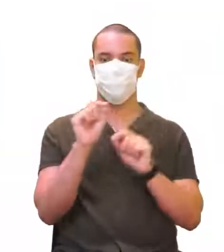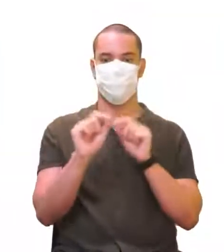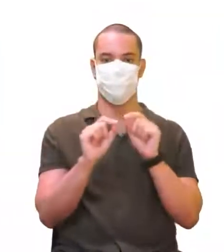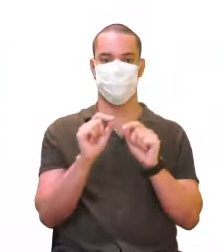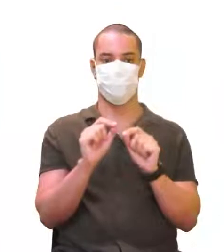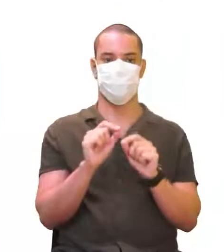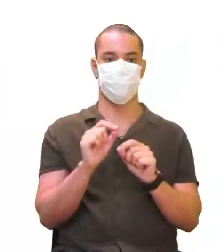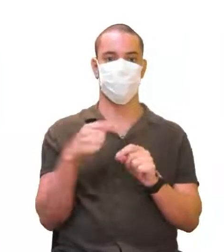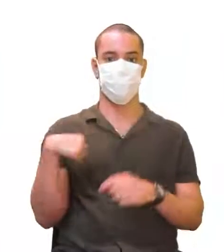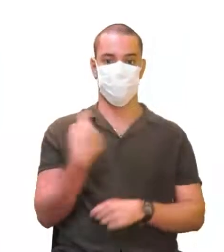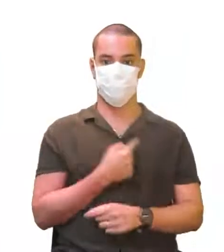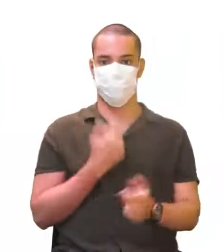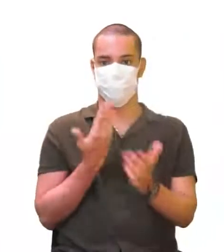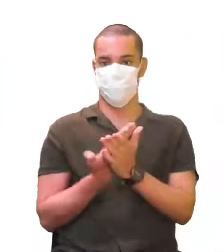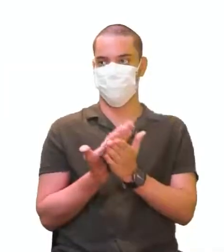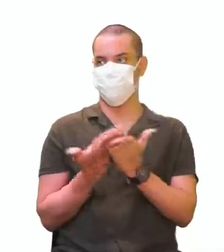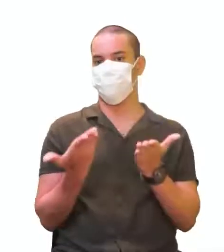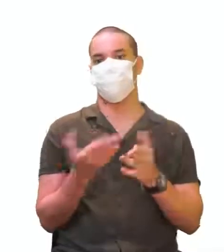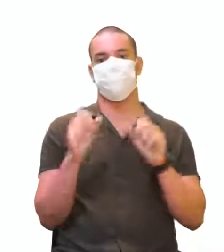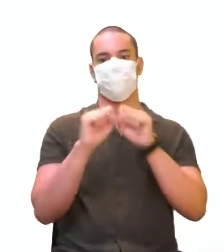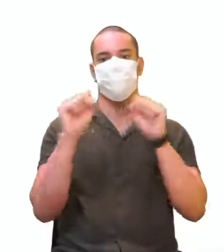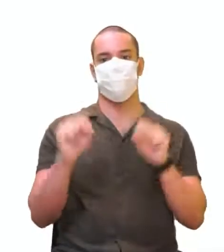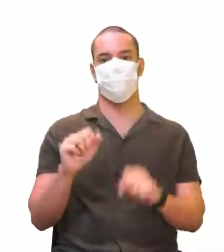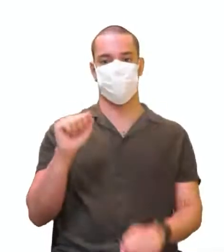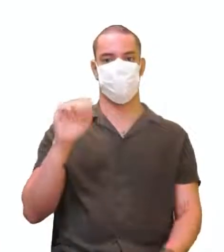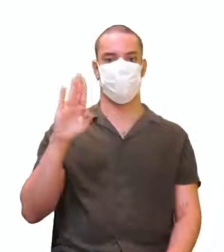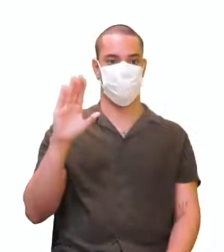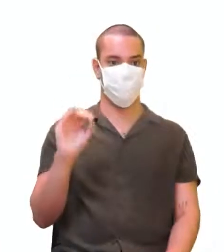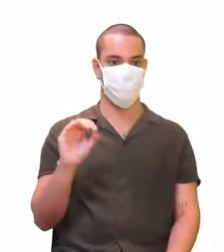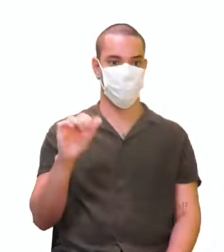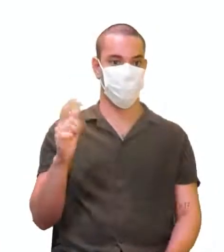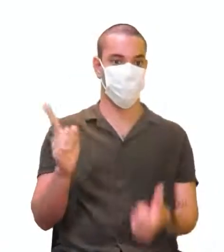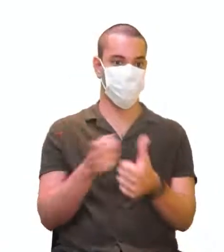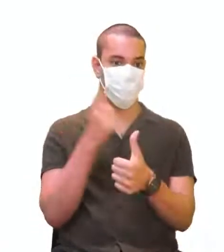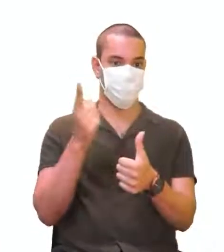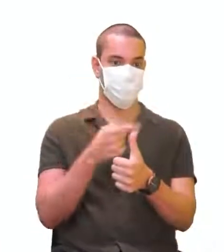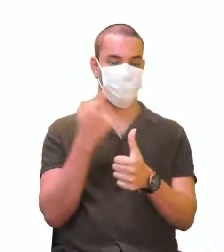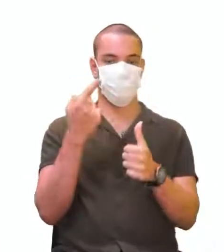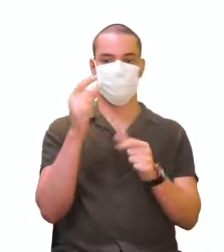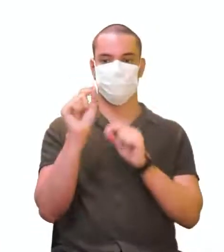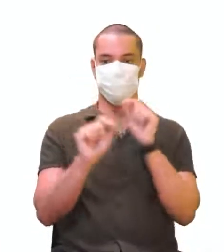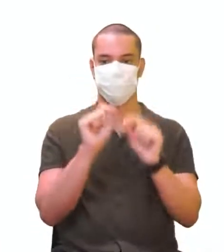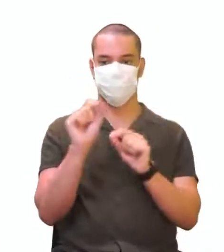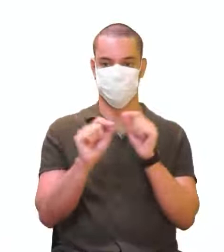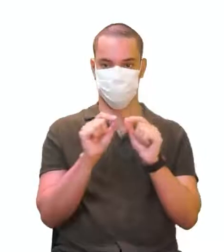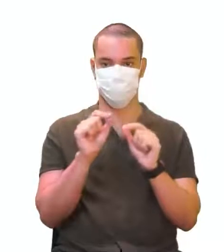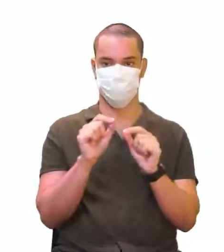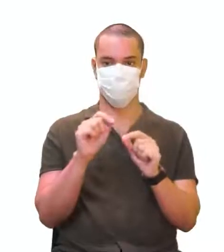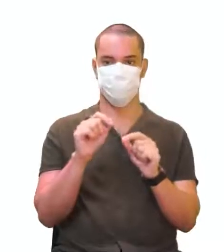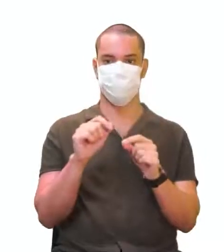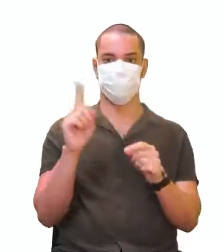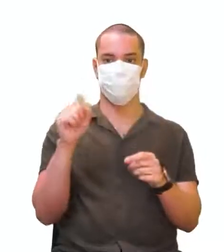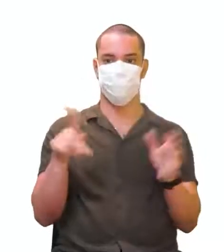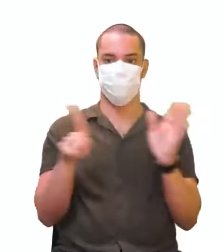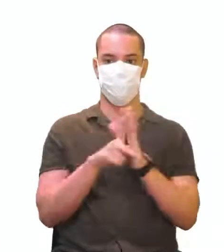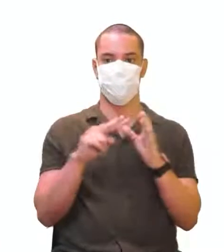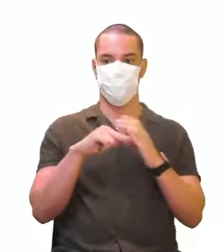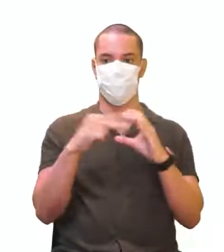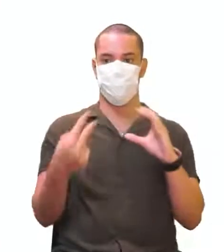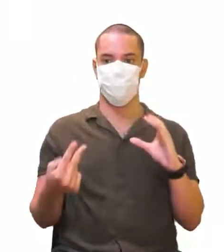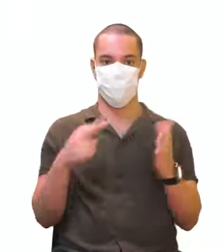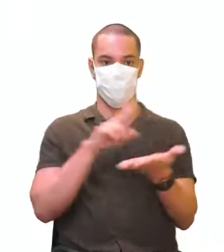o que a gente viu hoje. Sistema BO, primeiramente abordamos a situação dos alelos múltiplos, né, que